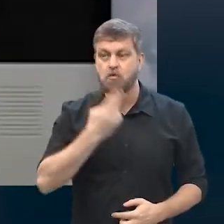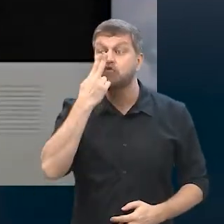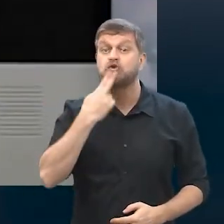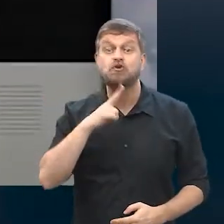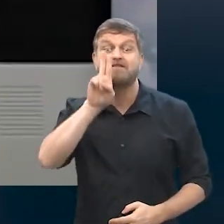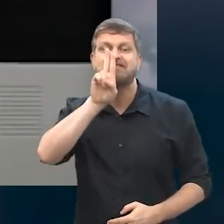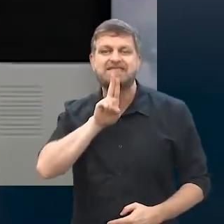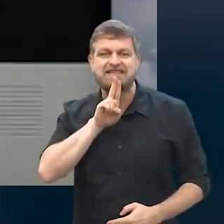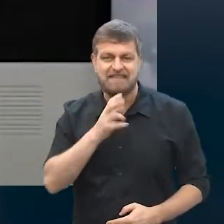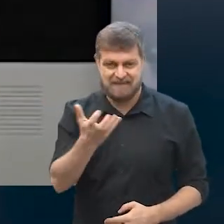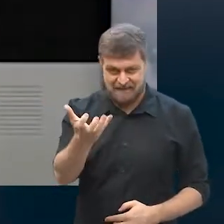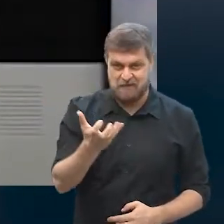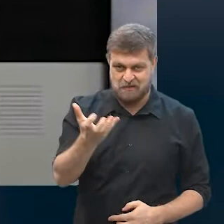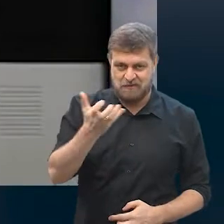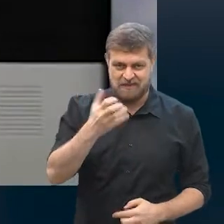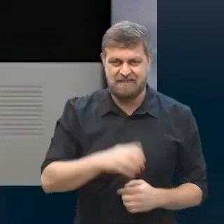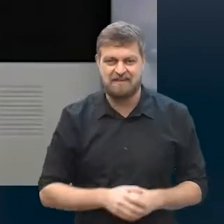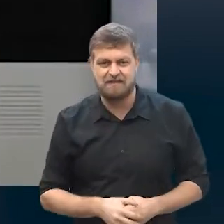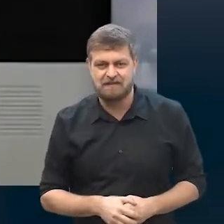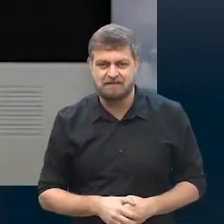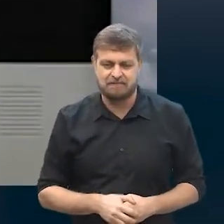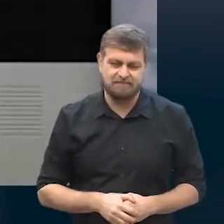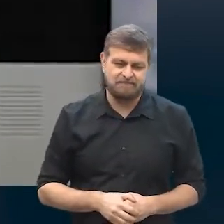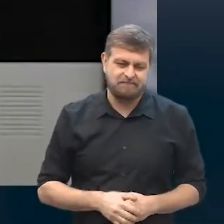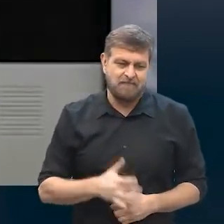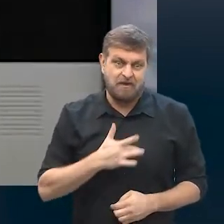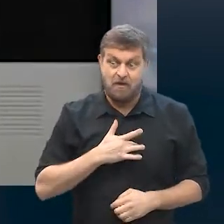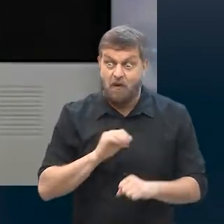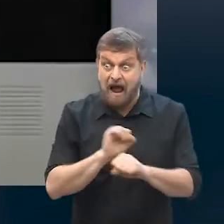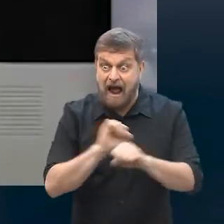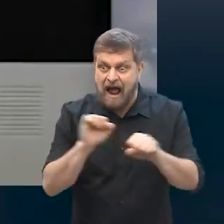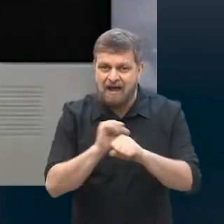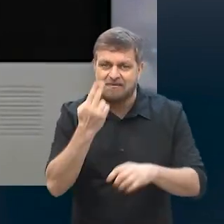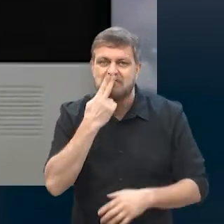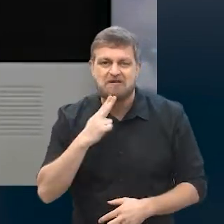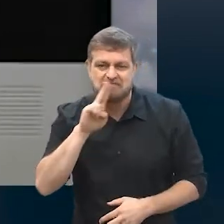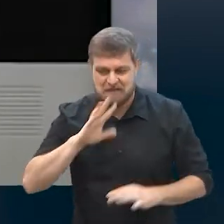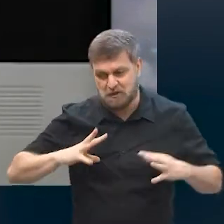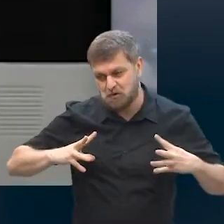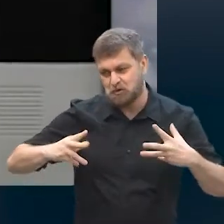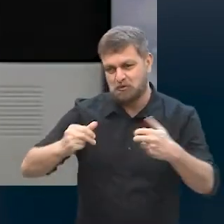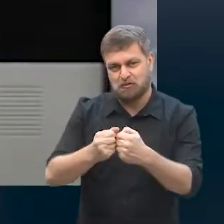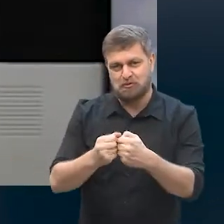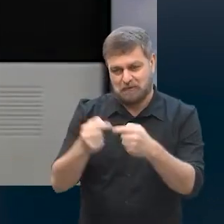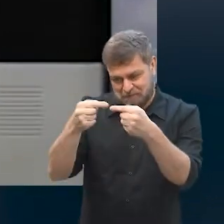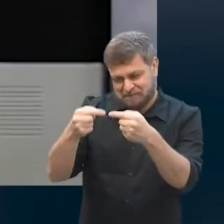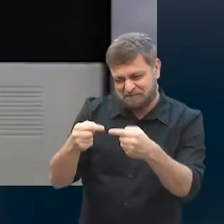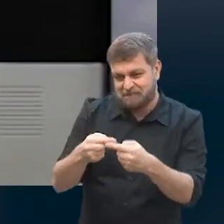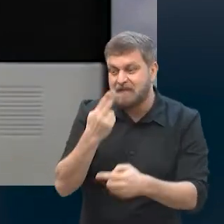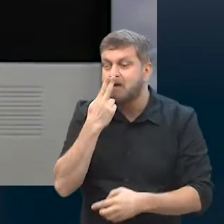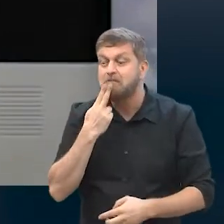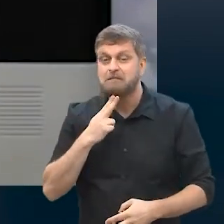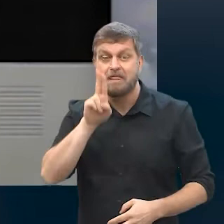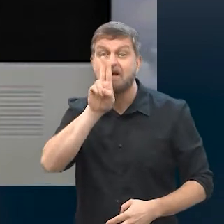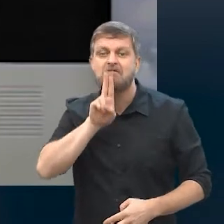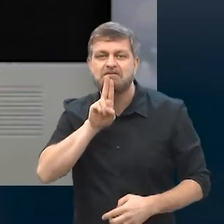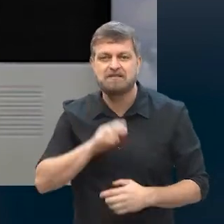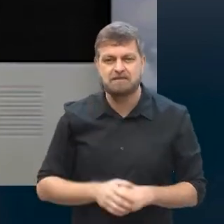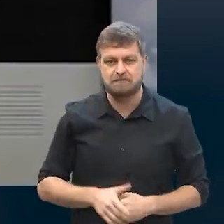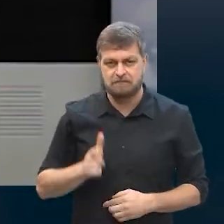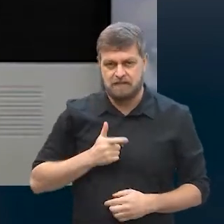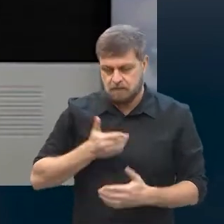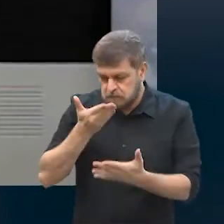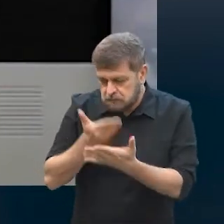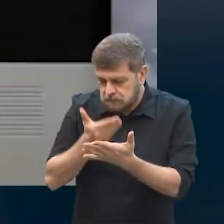uma gelateria. Eu adoro sorvete, quer dizer, quem não gosta de sorvete, né, gelato? E eu me dedico